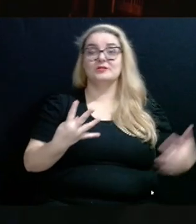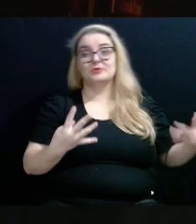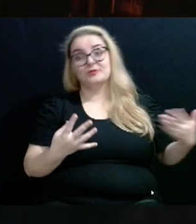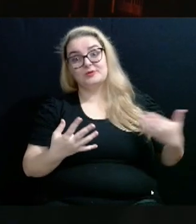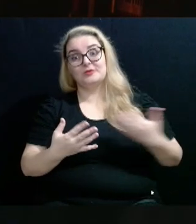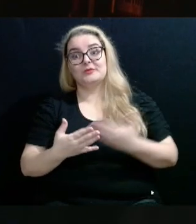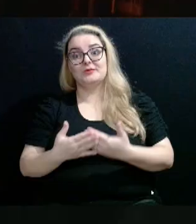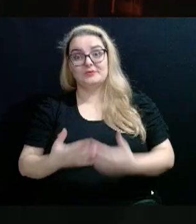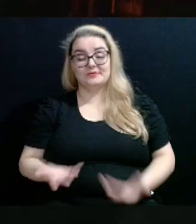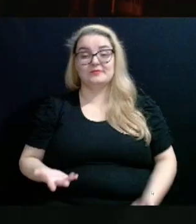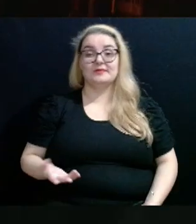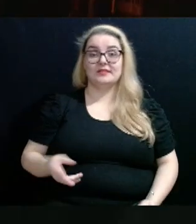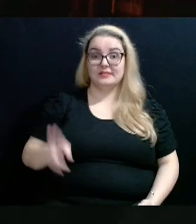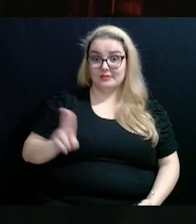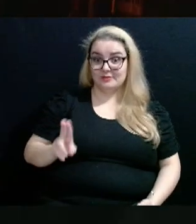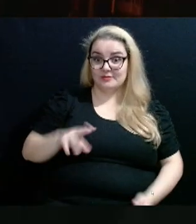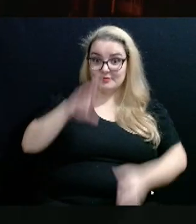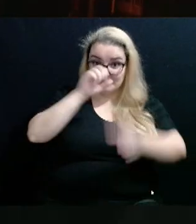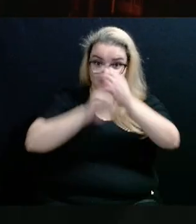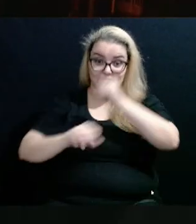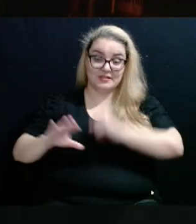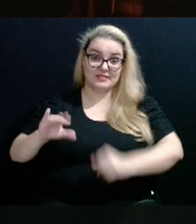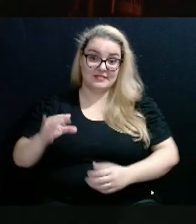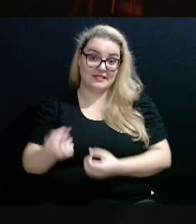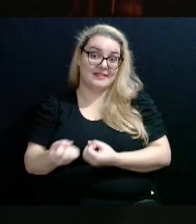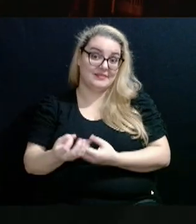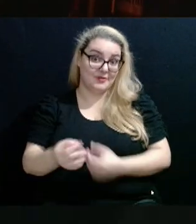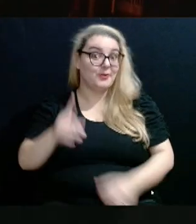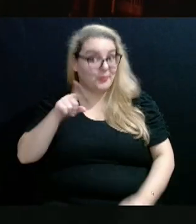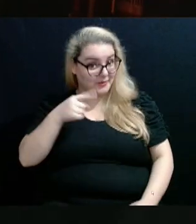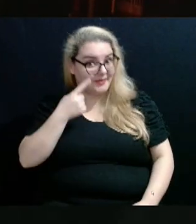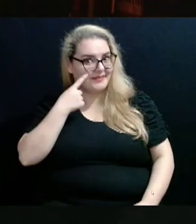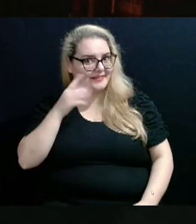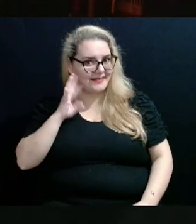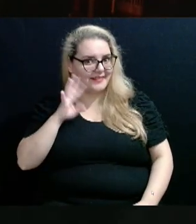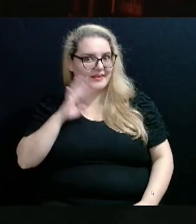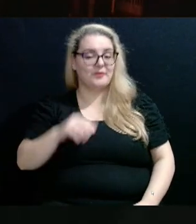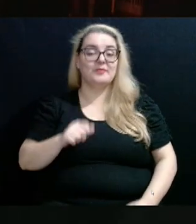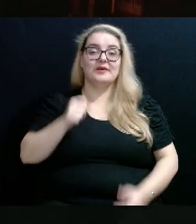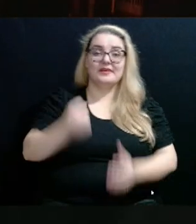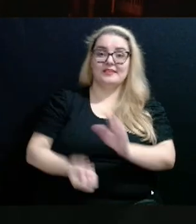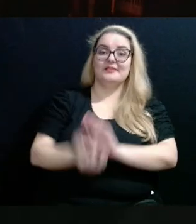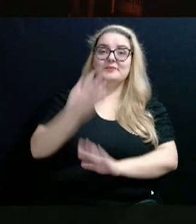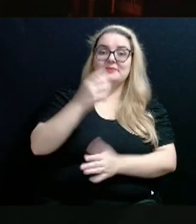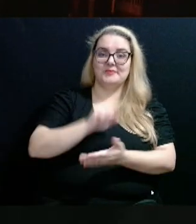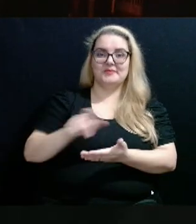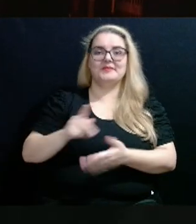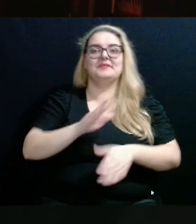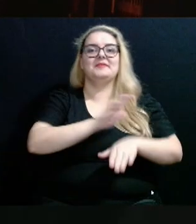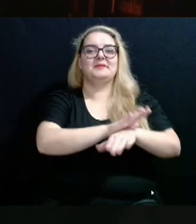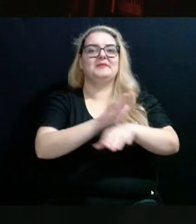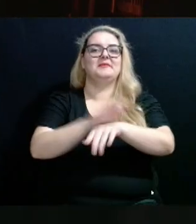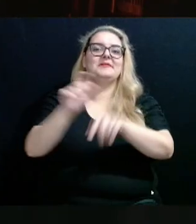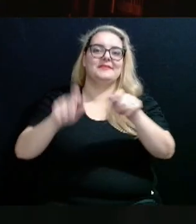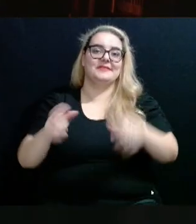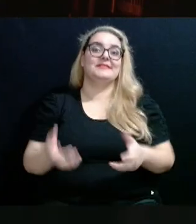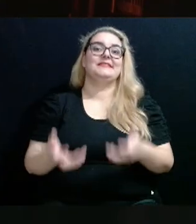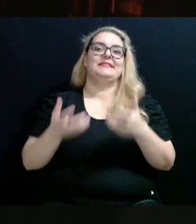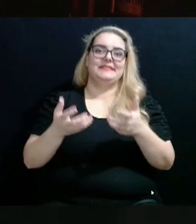de dados, olha que legal, para criar um app para ajudar quem vai querer completar o álbum da Copa